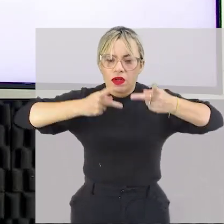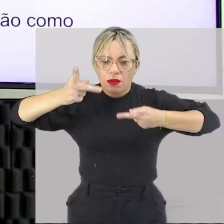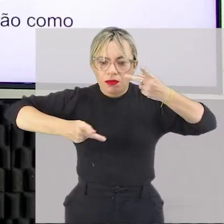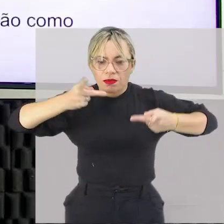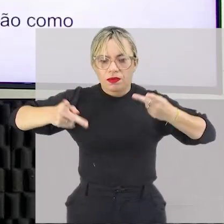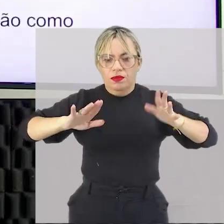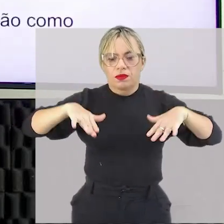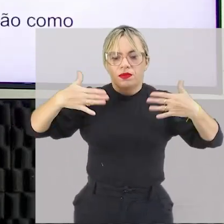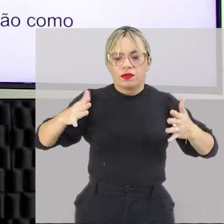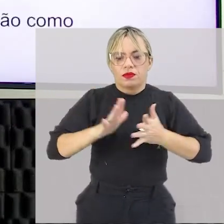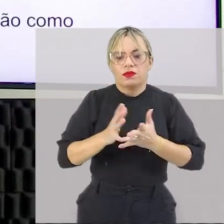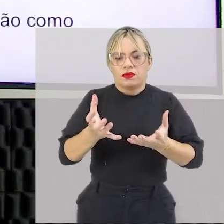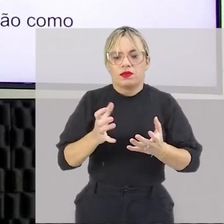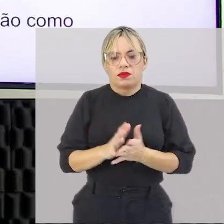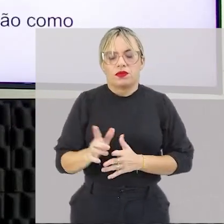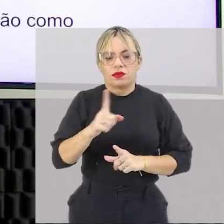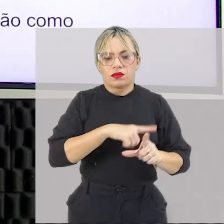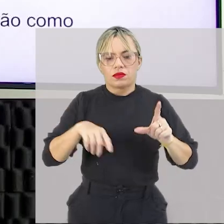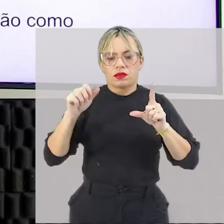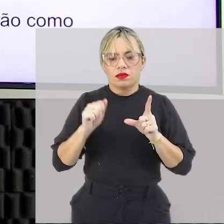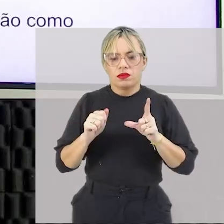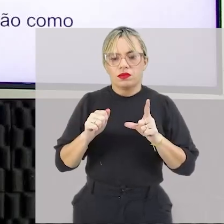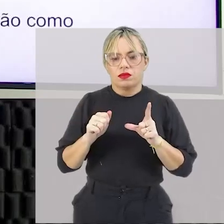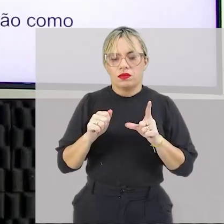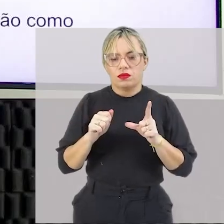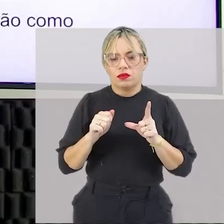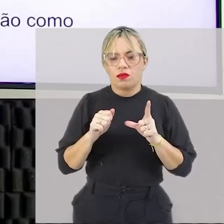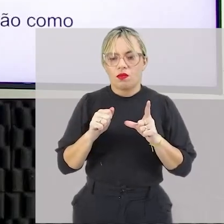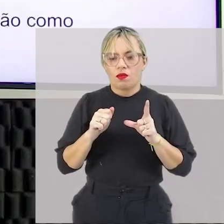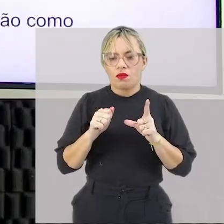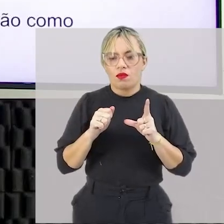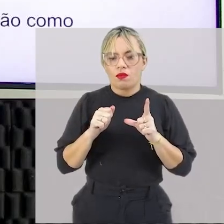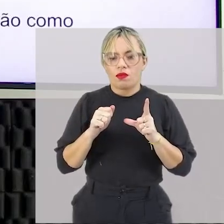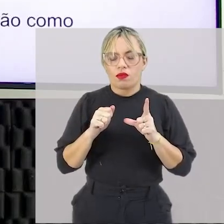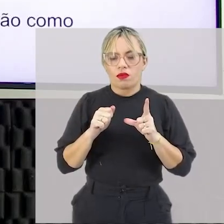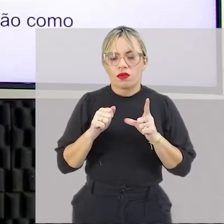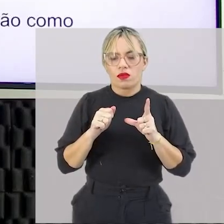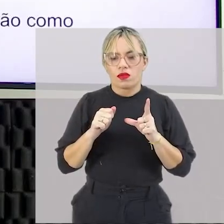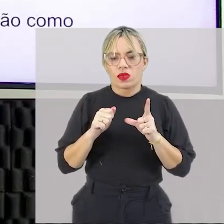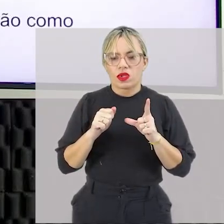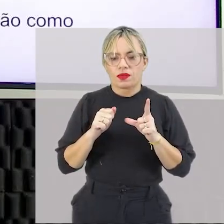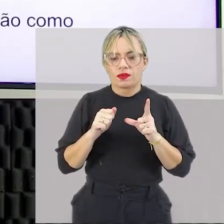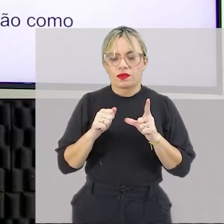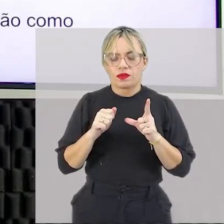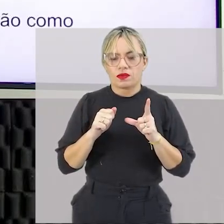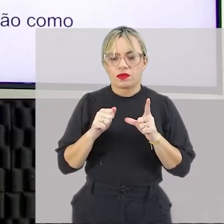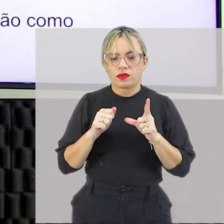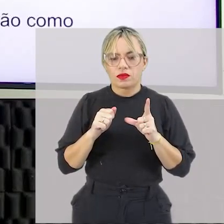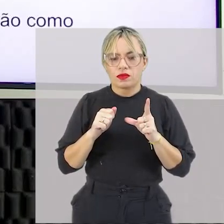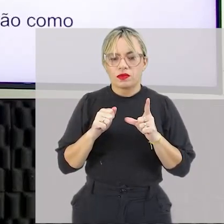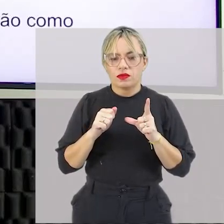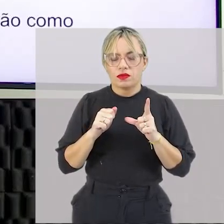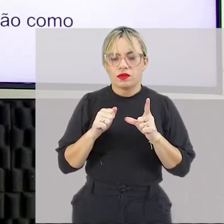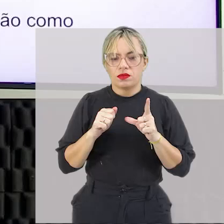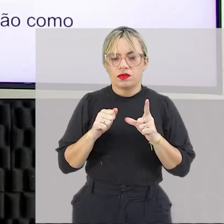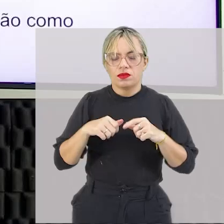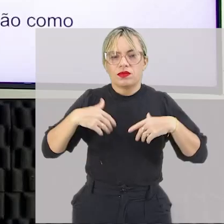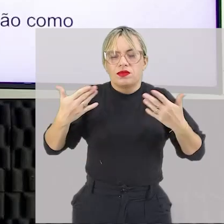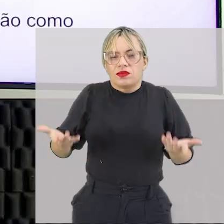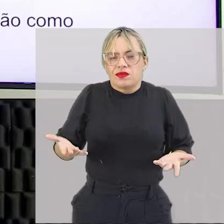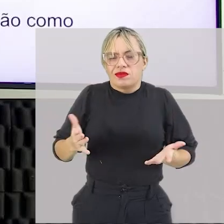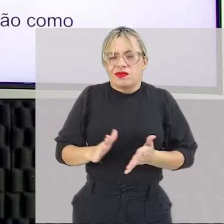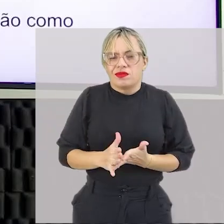isso. Eles queriam, letra A, pressionar o governo brasileiro a decretar a igualdade racial.